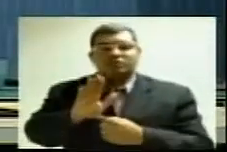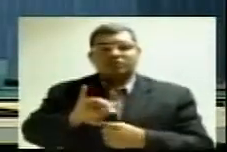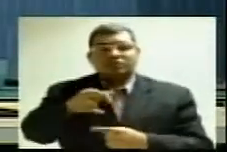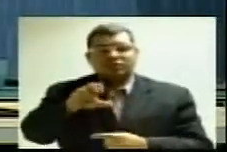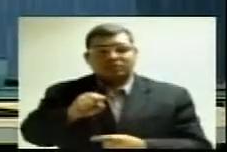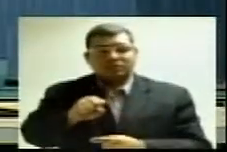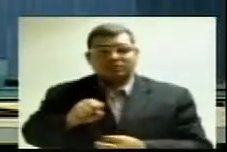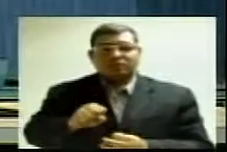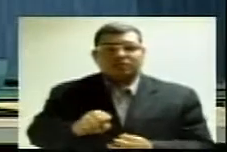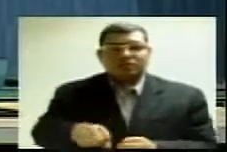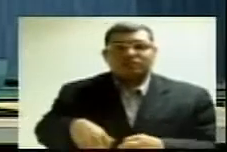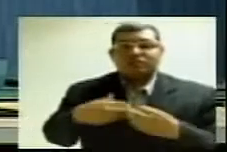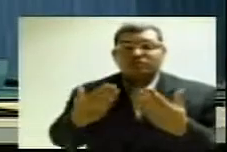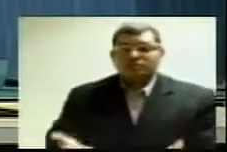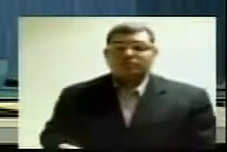José Serra.